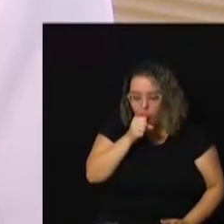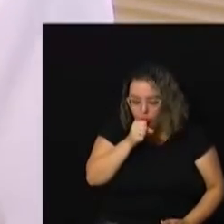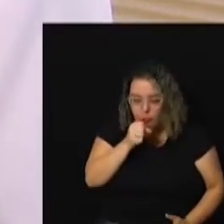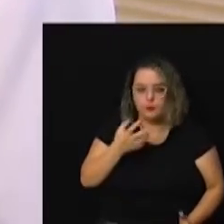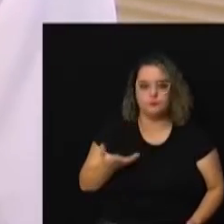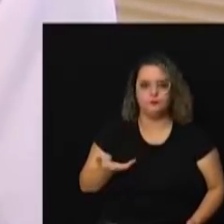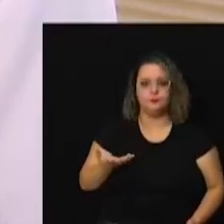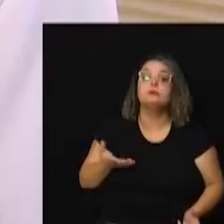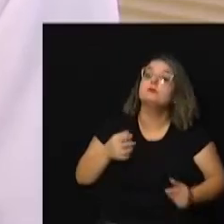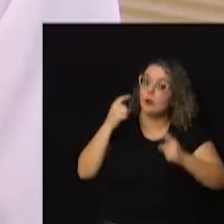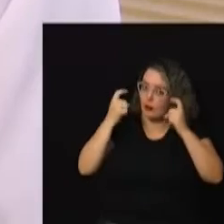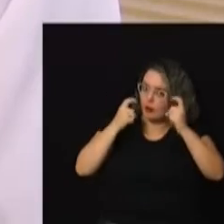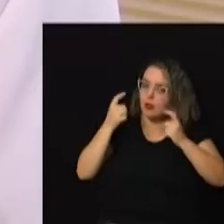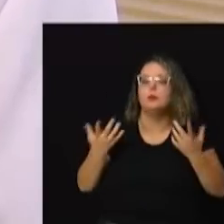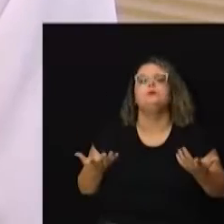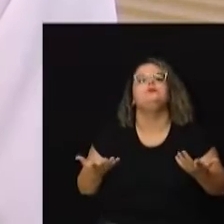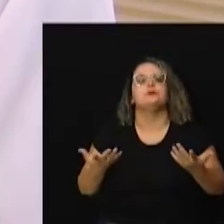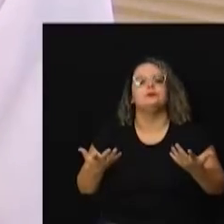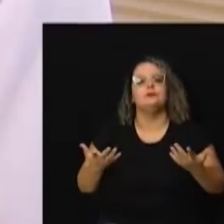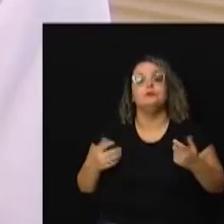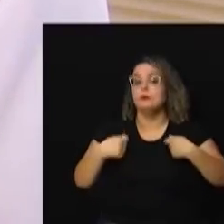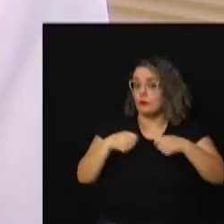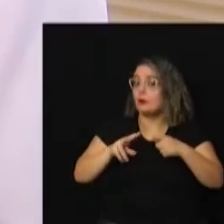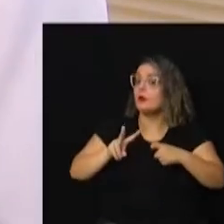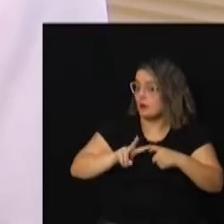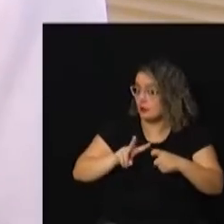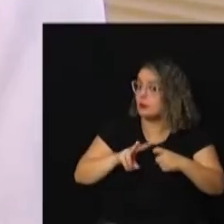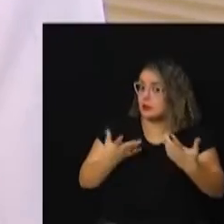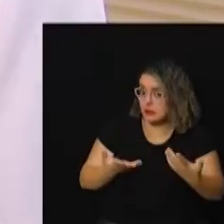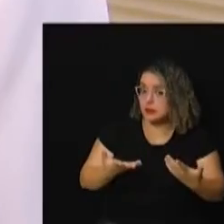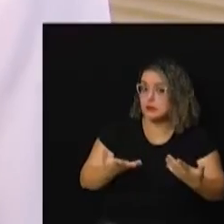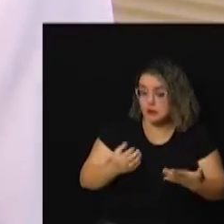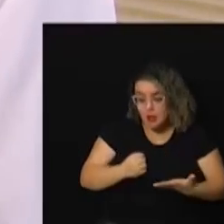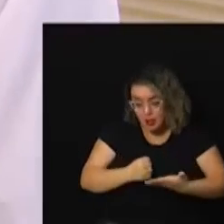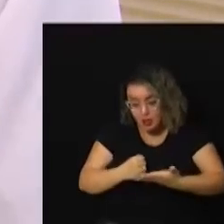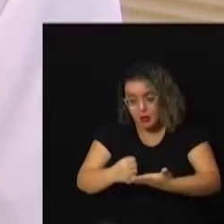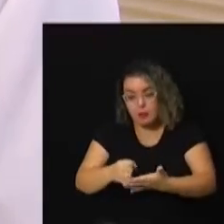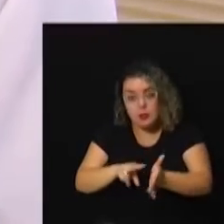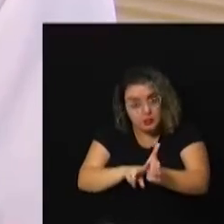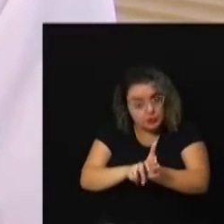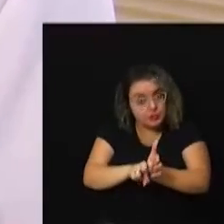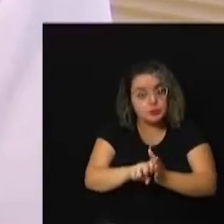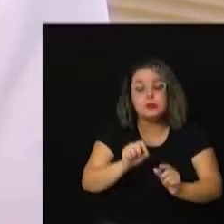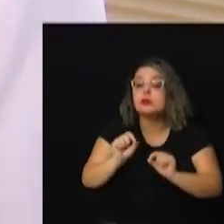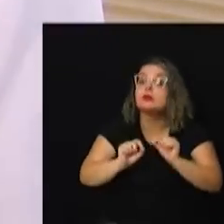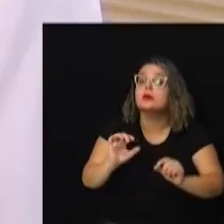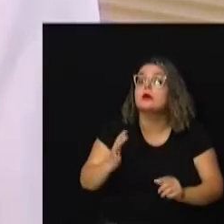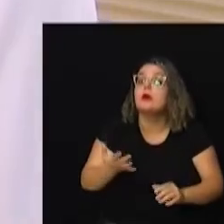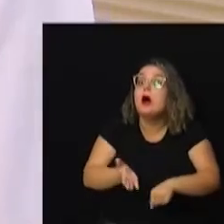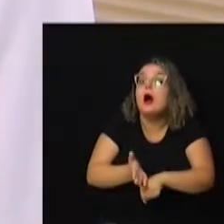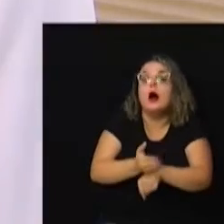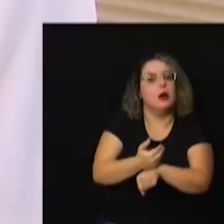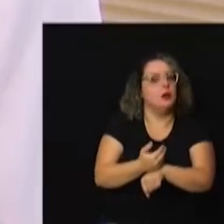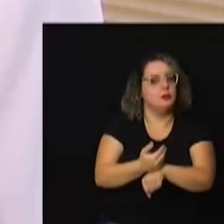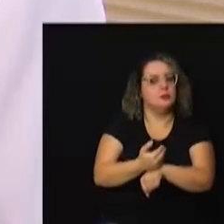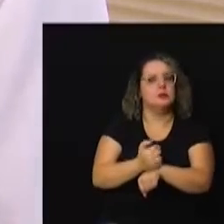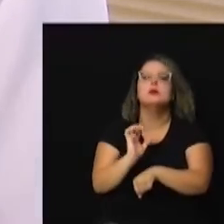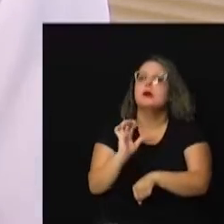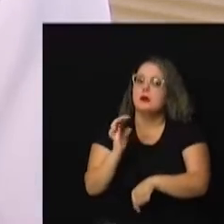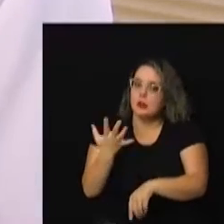uma forma, abrir a traqueia para a passagem de ar ser mais fácil, para o paciente não apresentar tanto